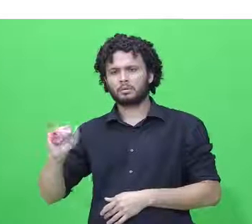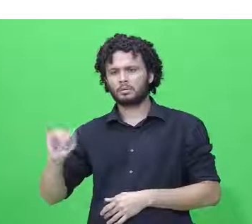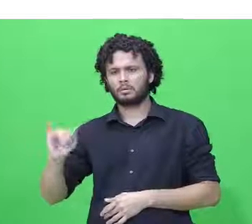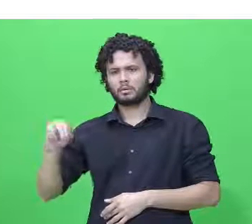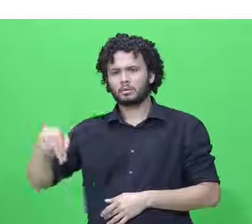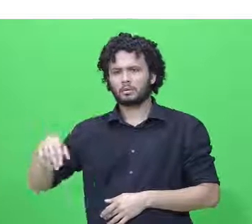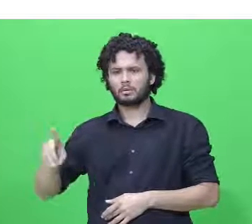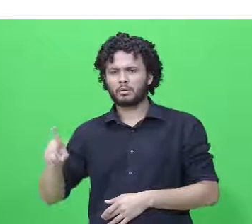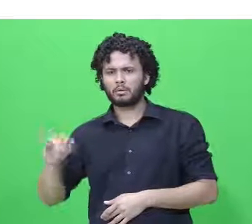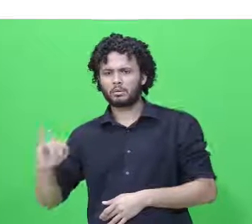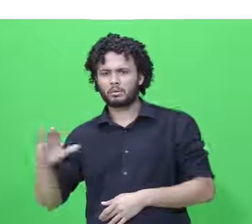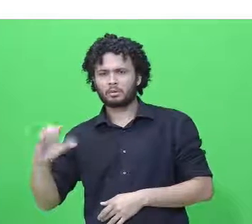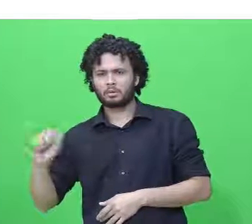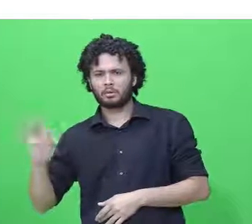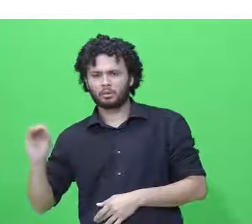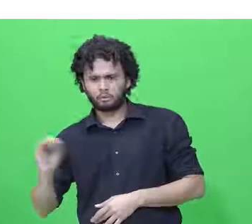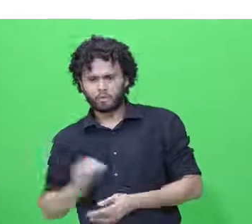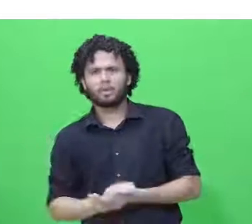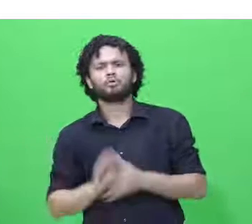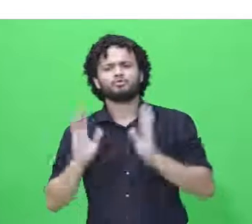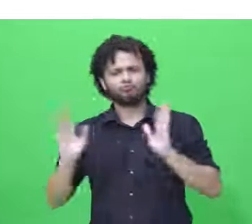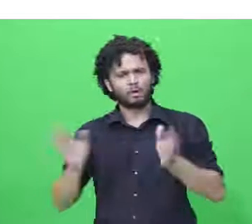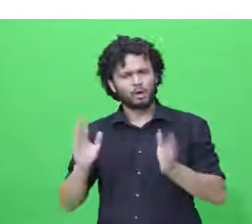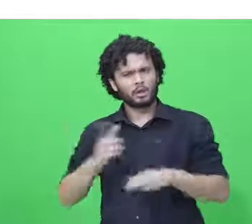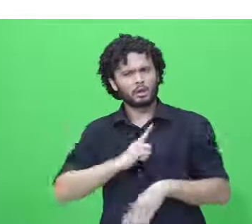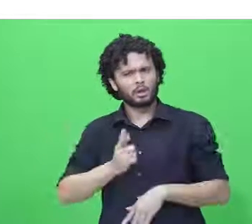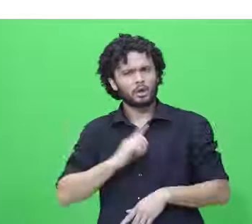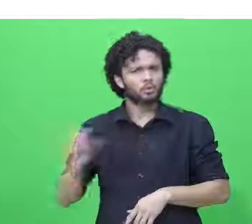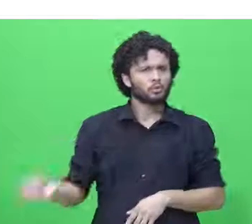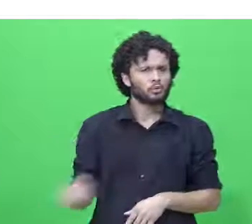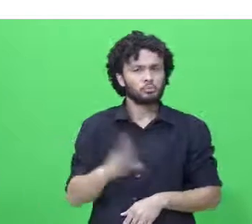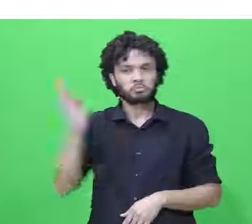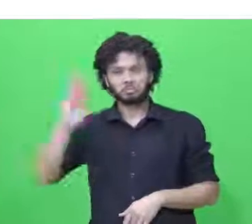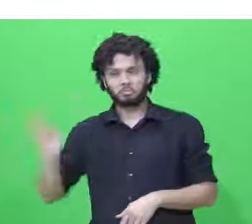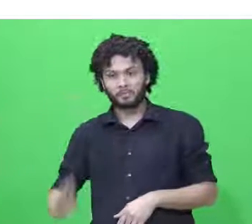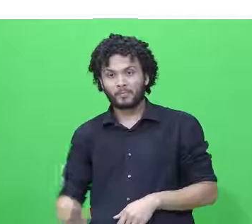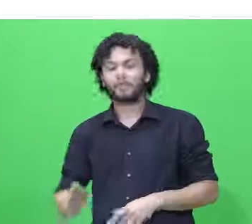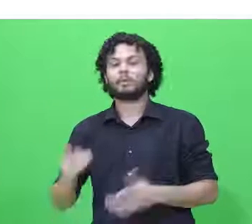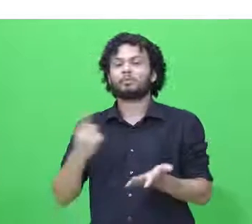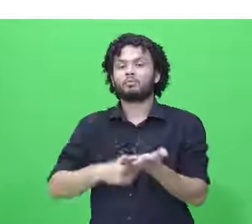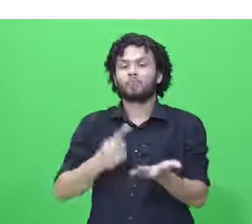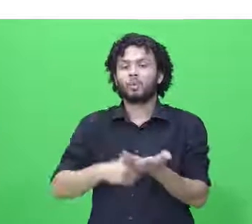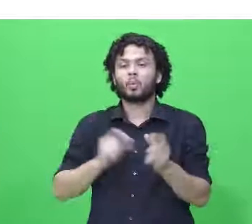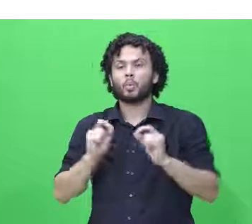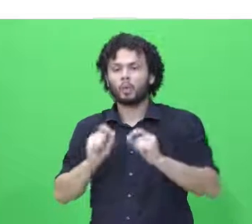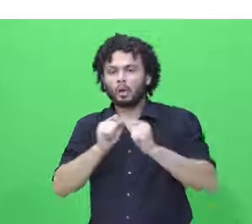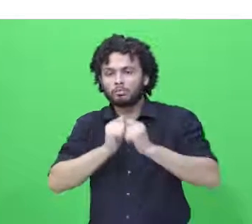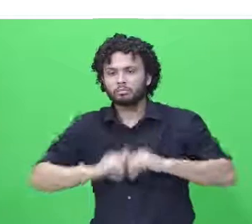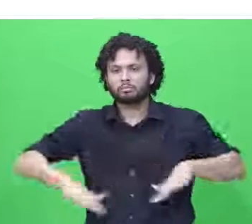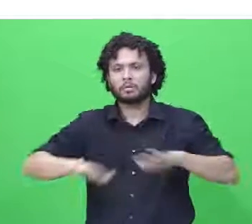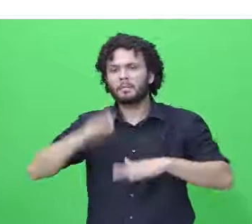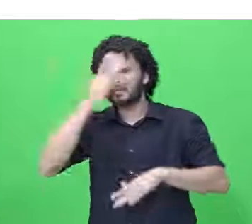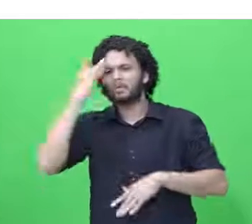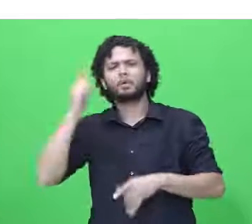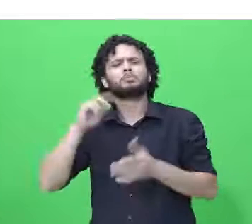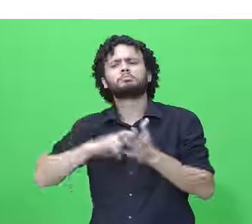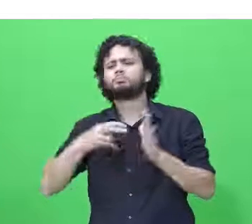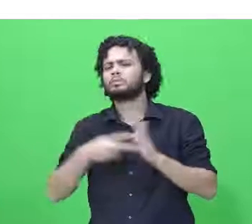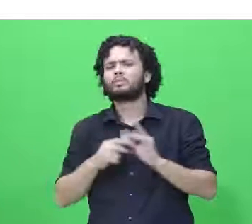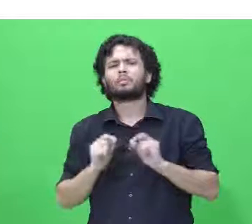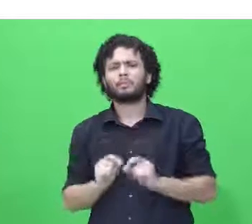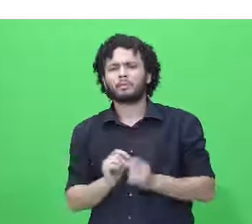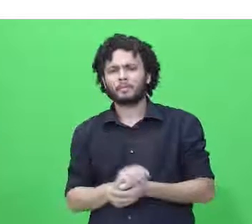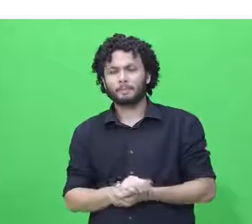esses sindicatos e, ao mesmo tempo, a gente vai começar no Brasil o que a gente chama, então, de sindicalismo pelego. O que isso significa?